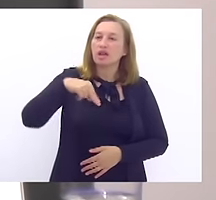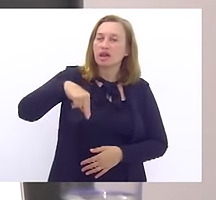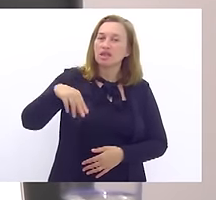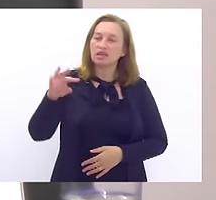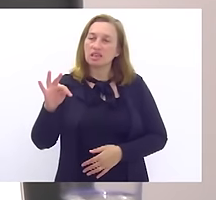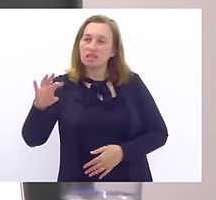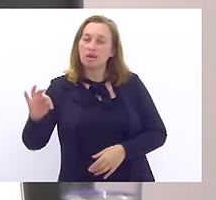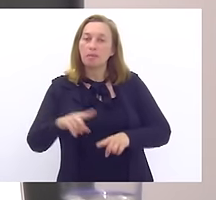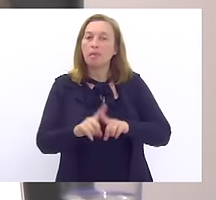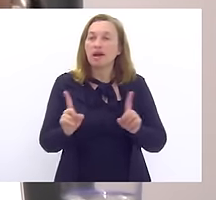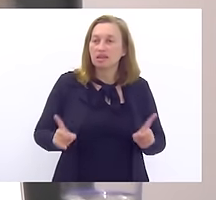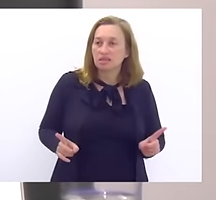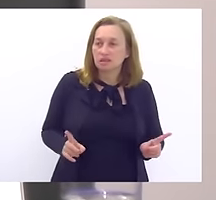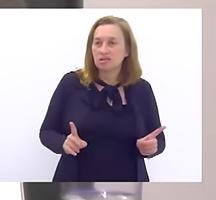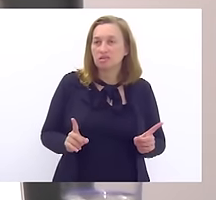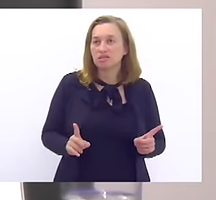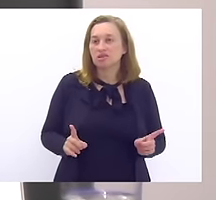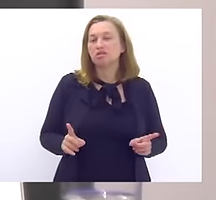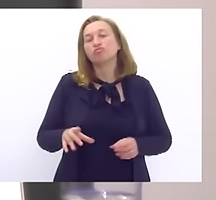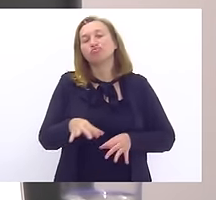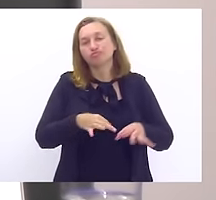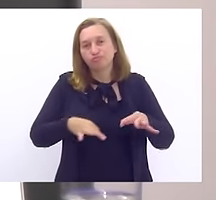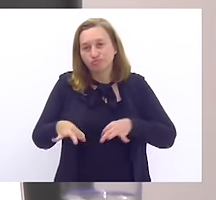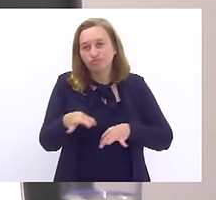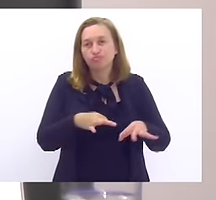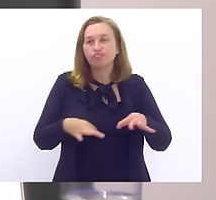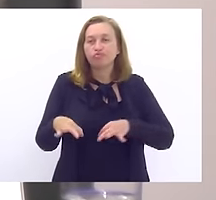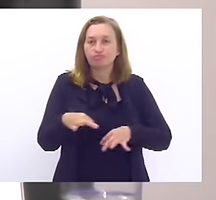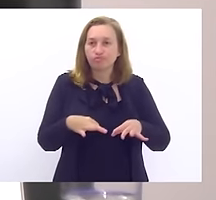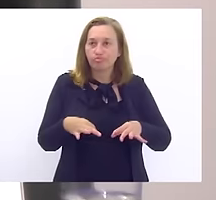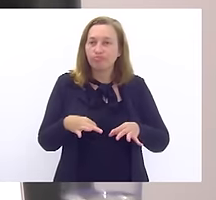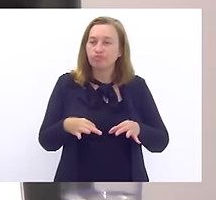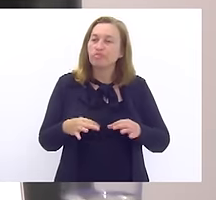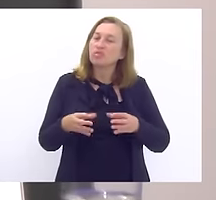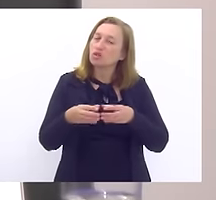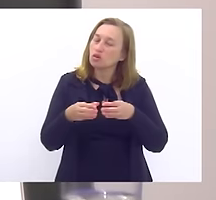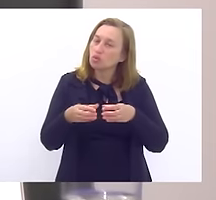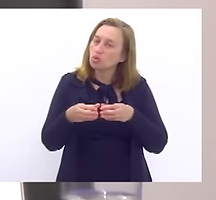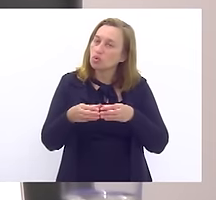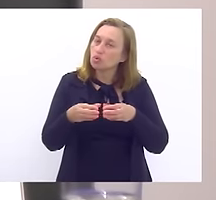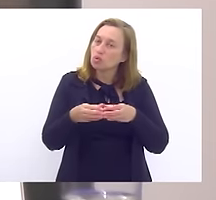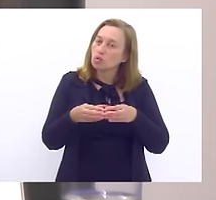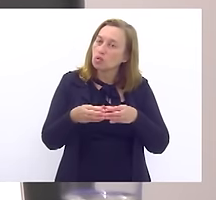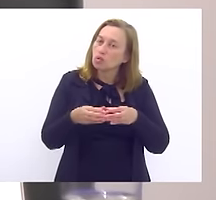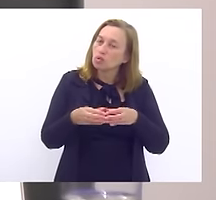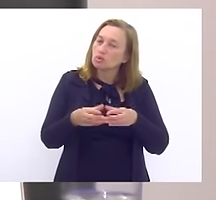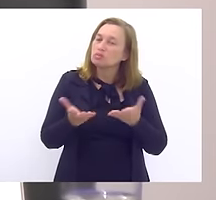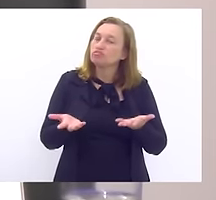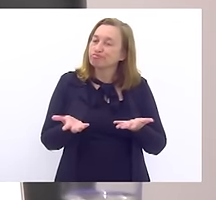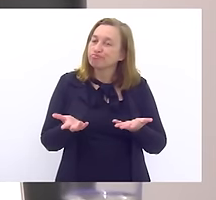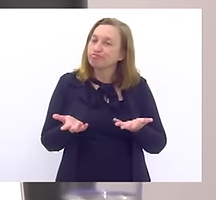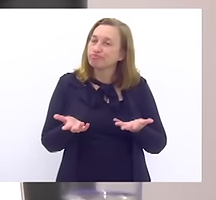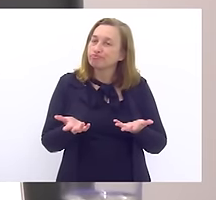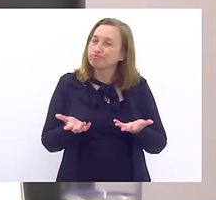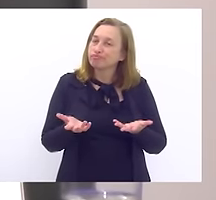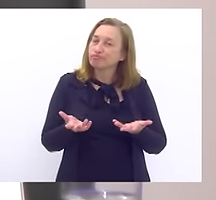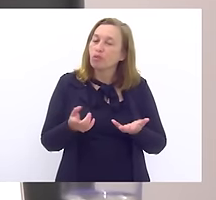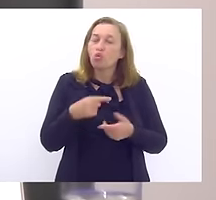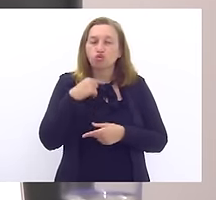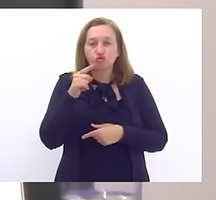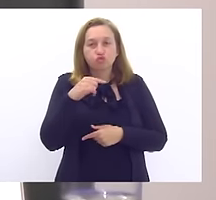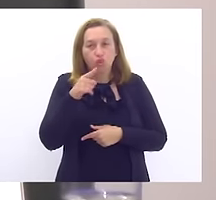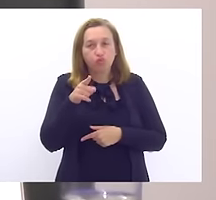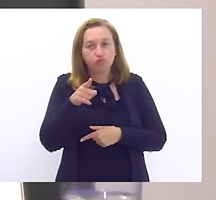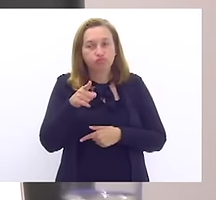mas há uma organização que tá é assim colocando dúvidas